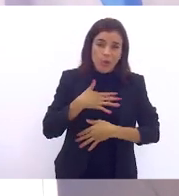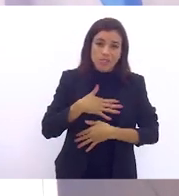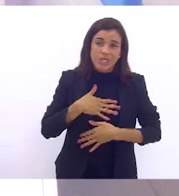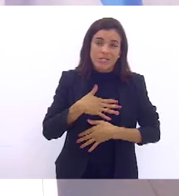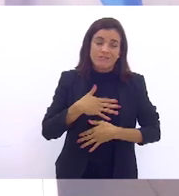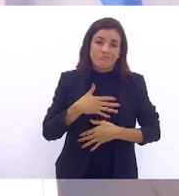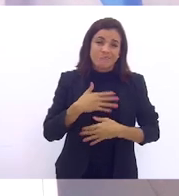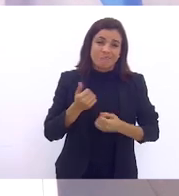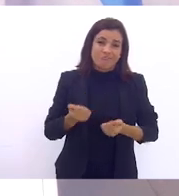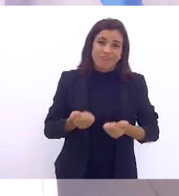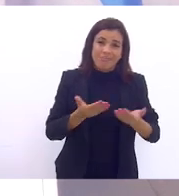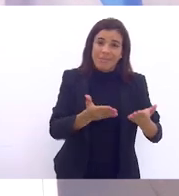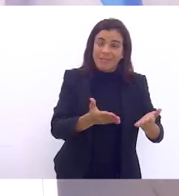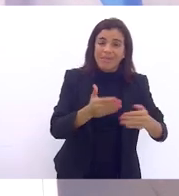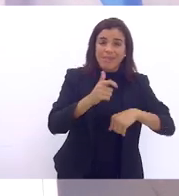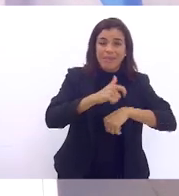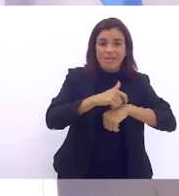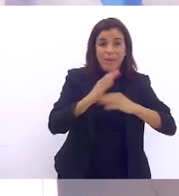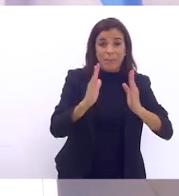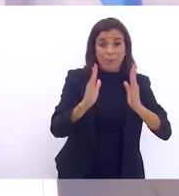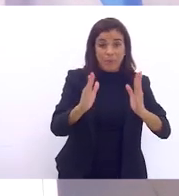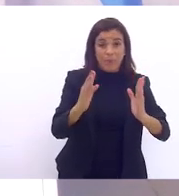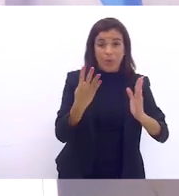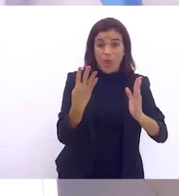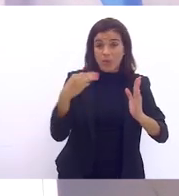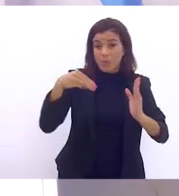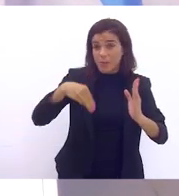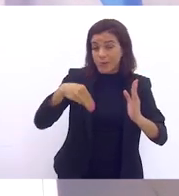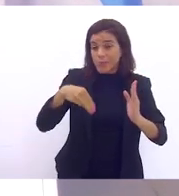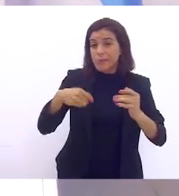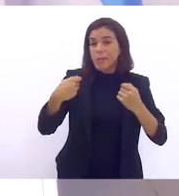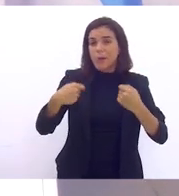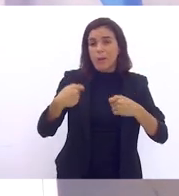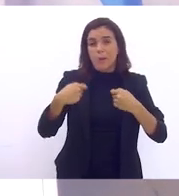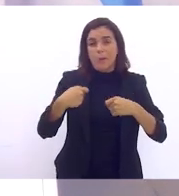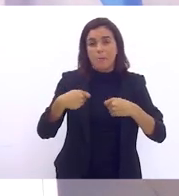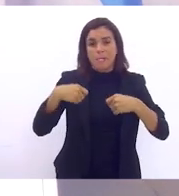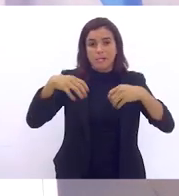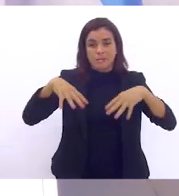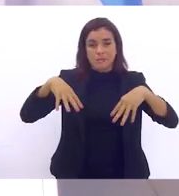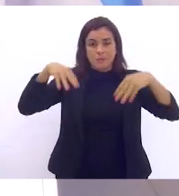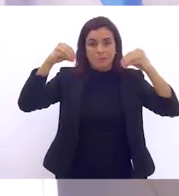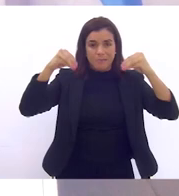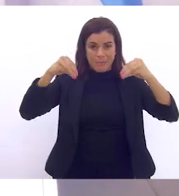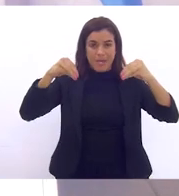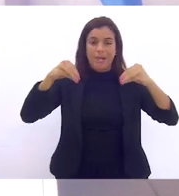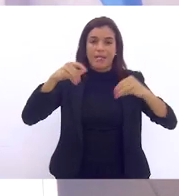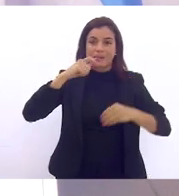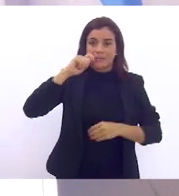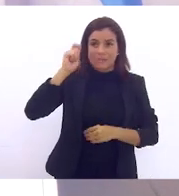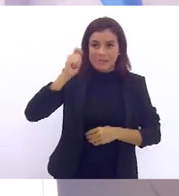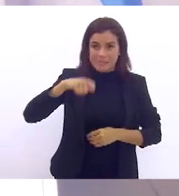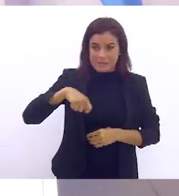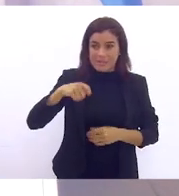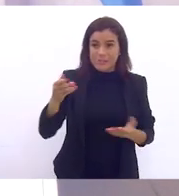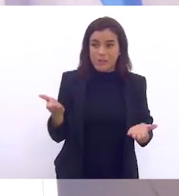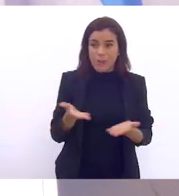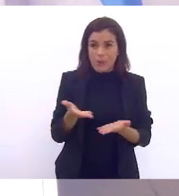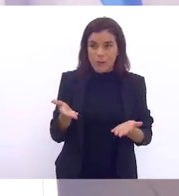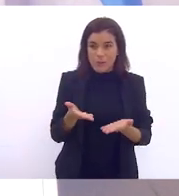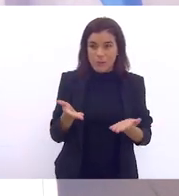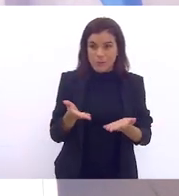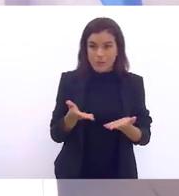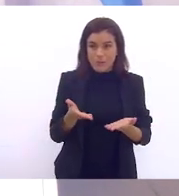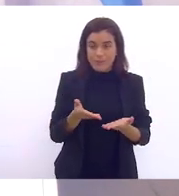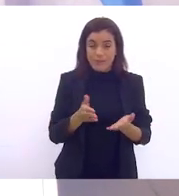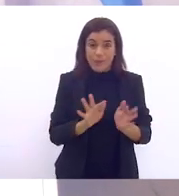pro senhor falar de 4 minutos eh eu preciso estar no palácio Tiradentes às 13 horas hoje e depois da fala